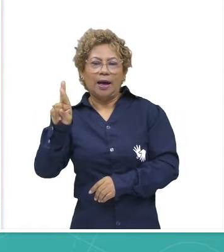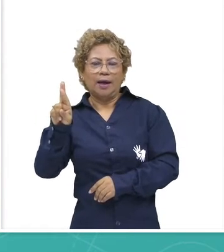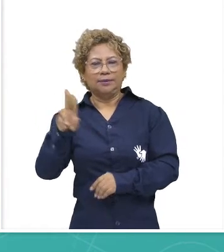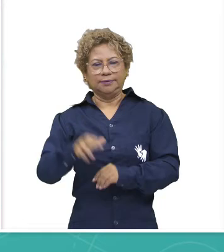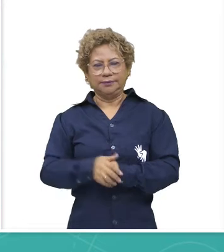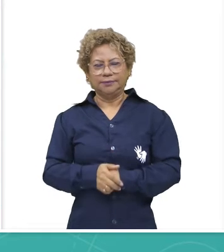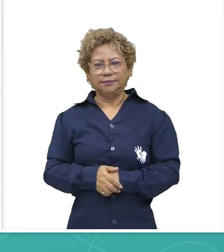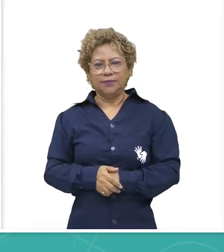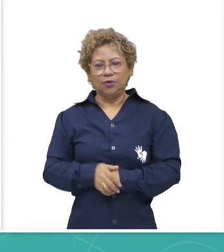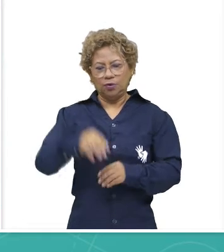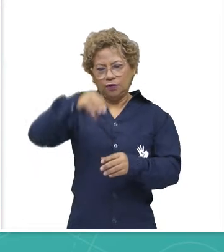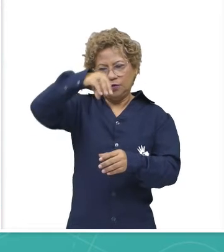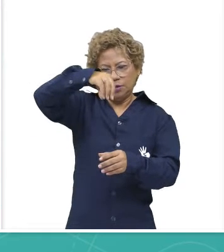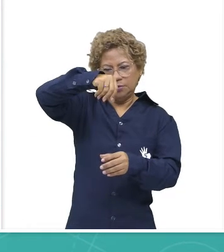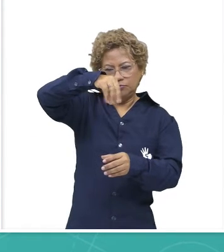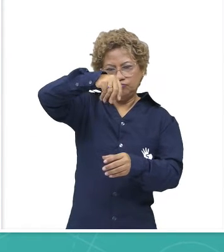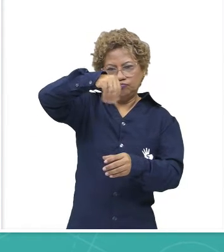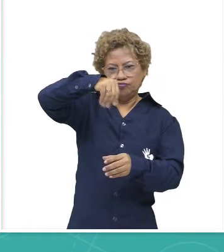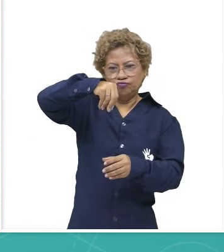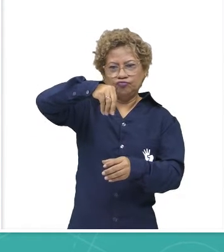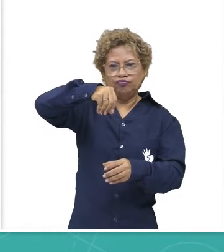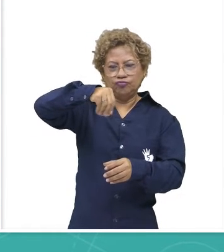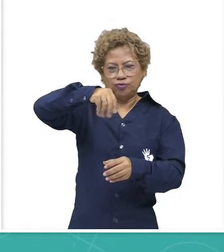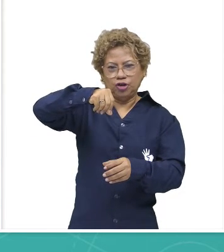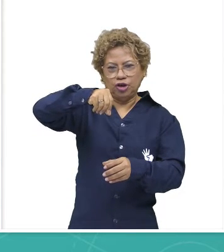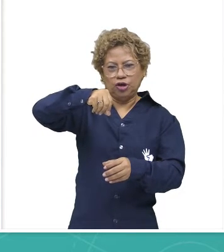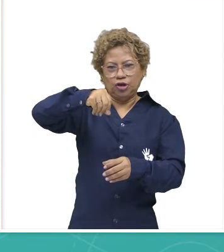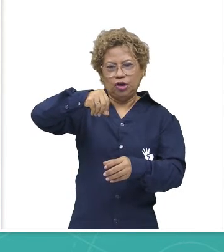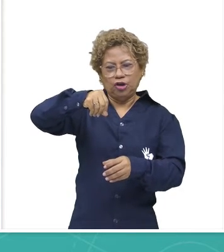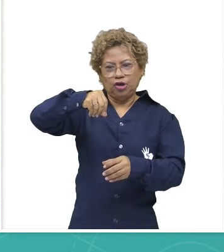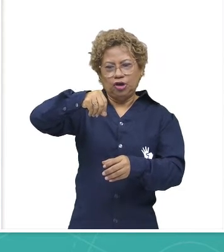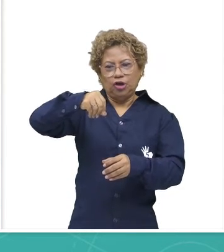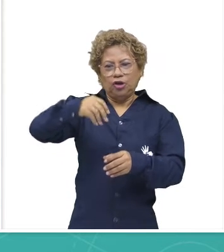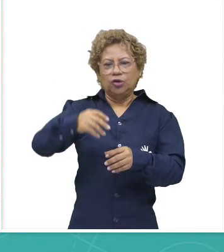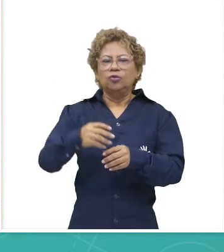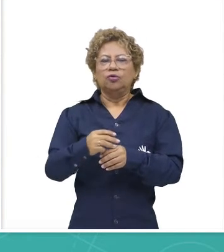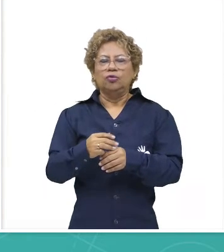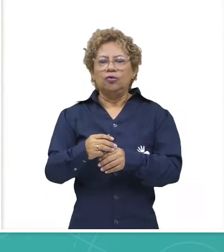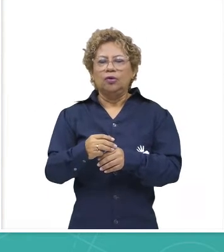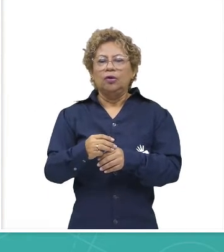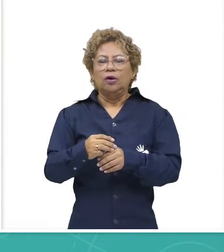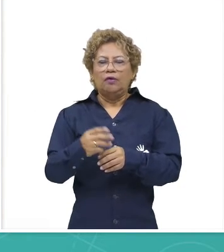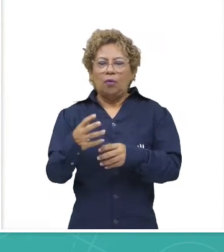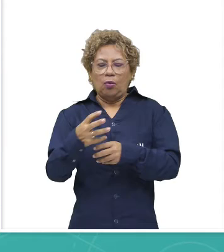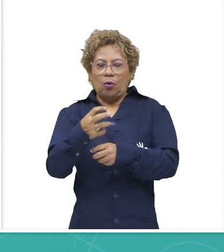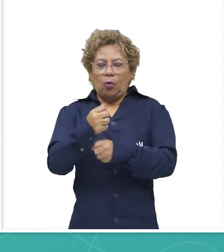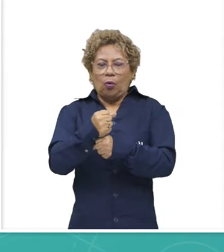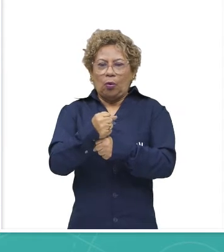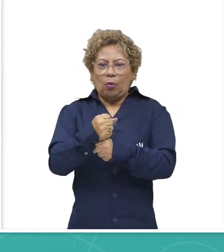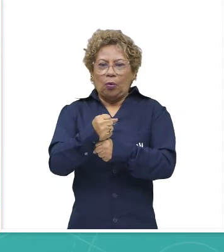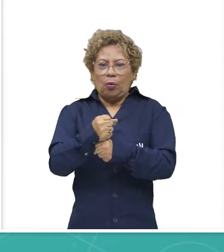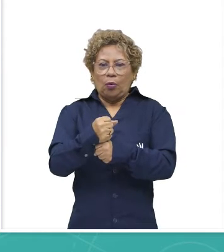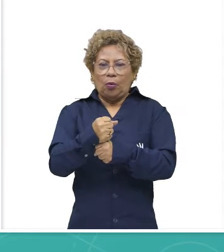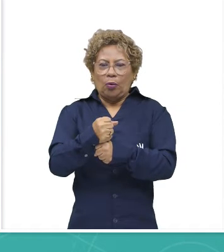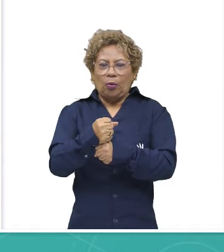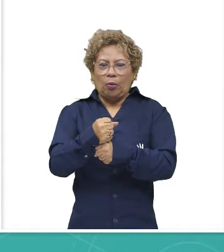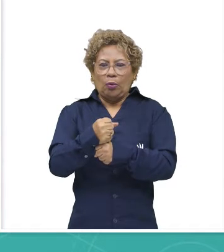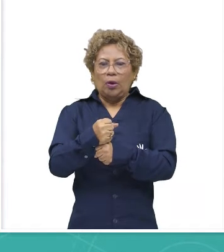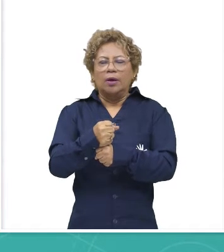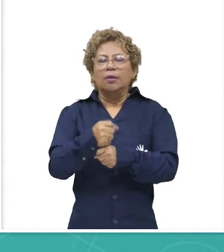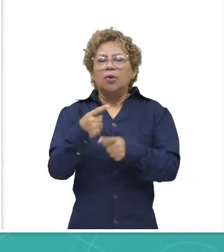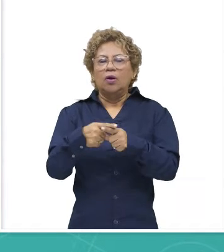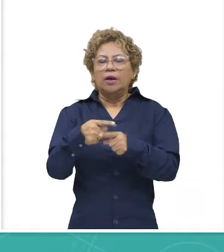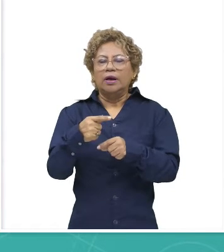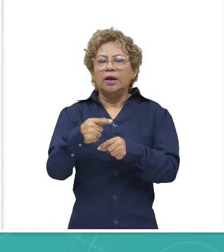o ar dentro da garrafa, ela fica deformada. Por quê? Porque o ar faz com que ela fique